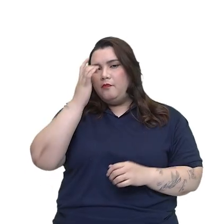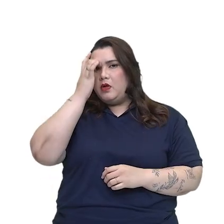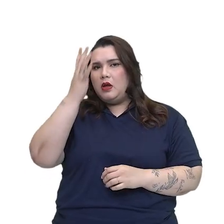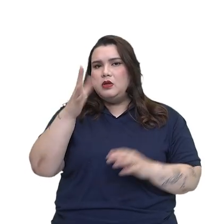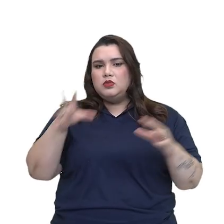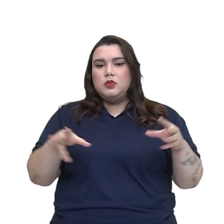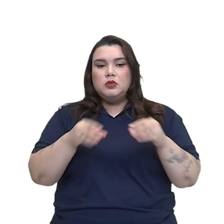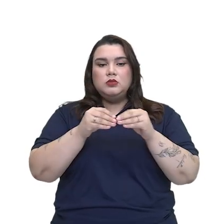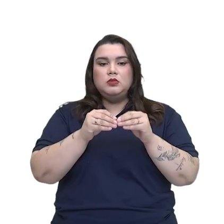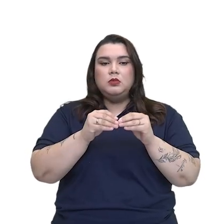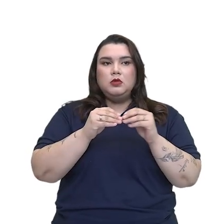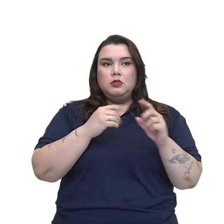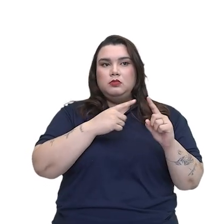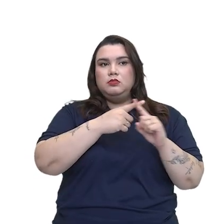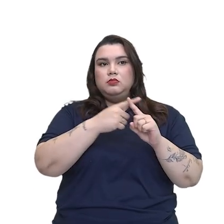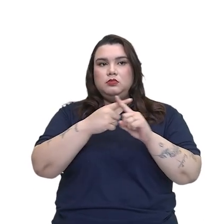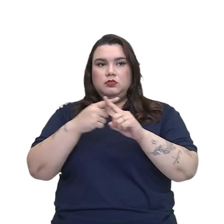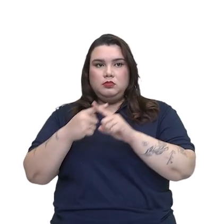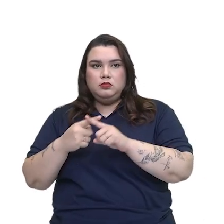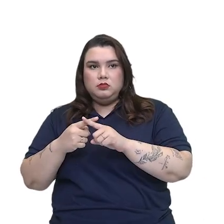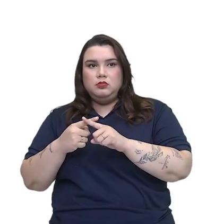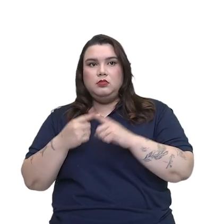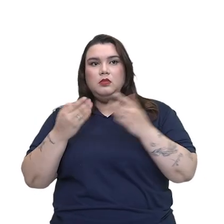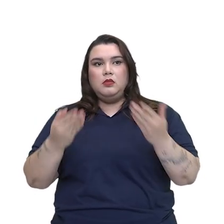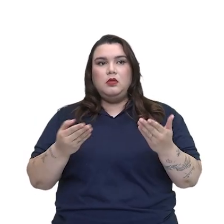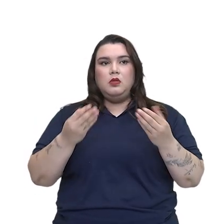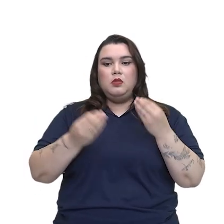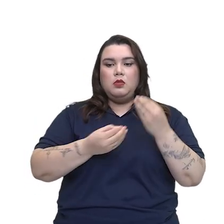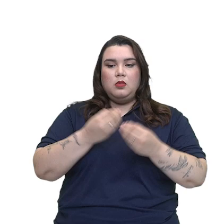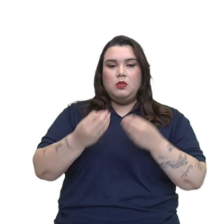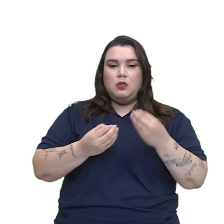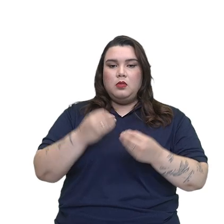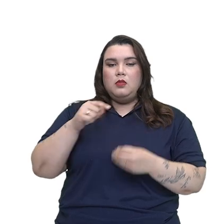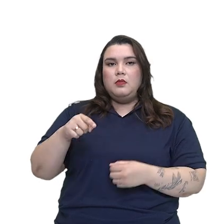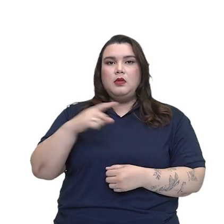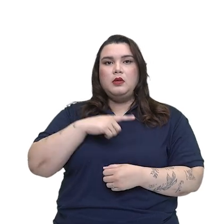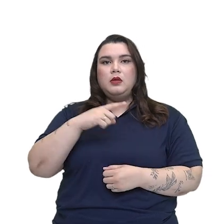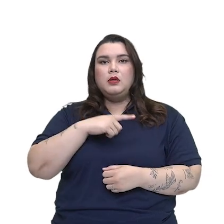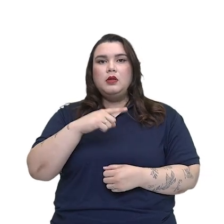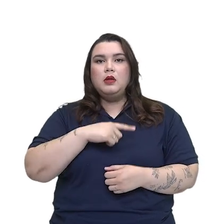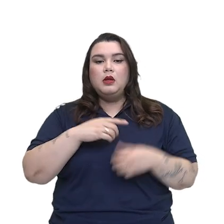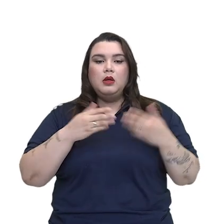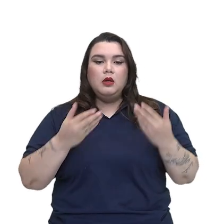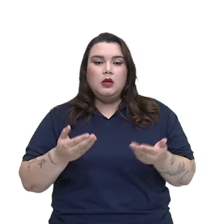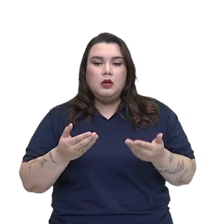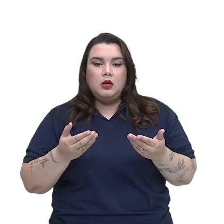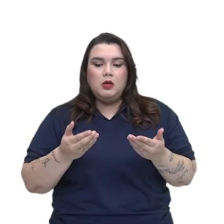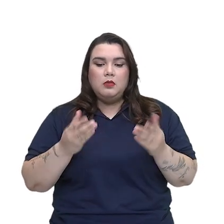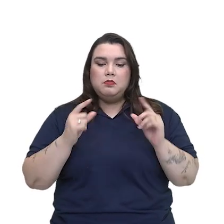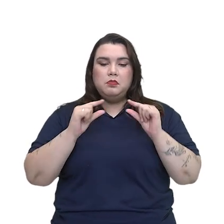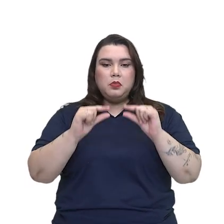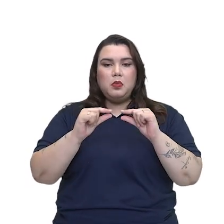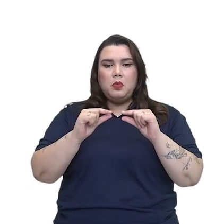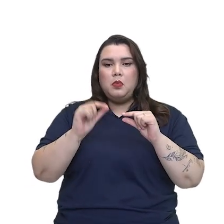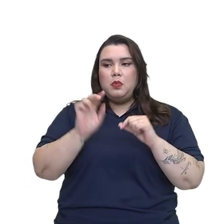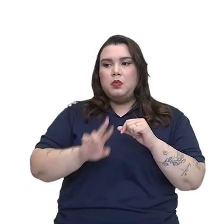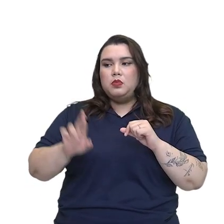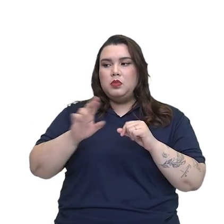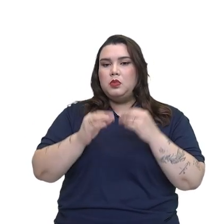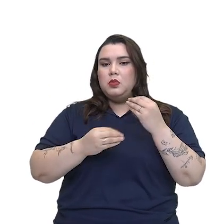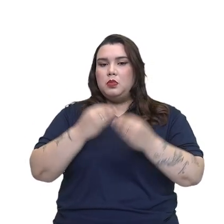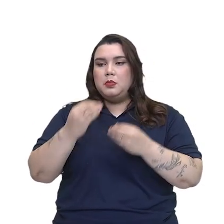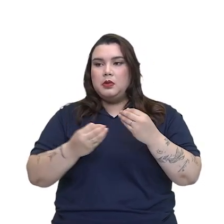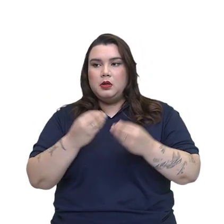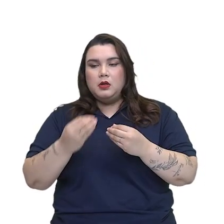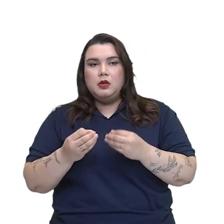otimização da multiplicação, né? Ou seja, em termos de máquina, ela ocupa muito pouco espaço por